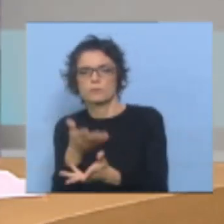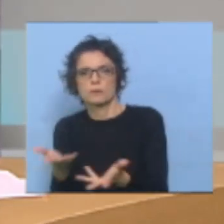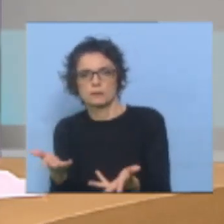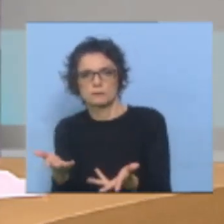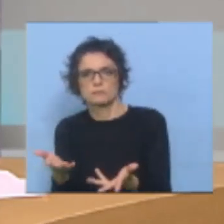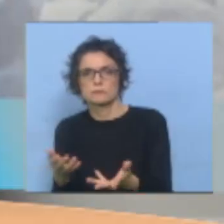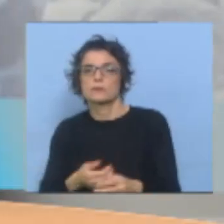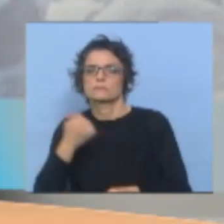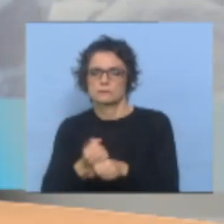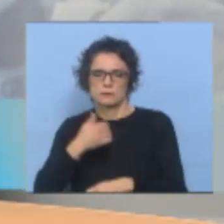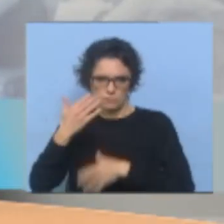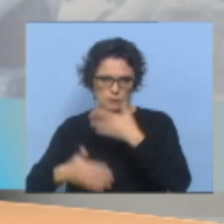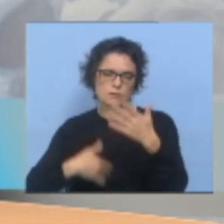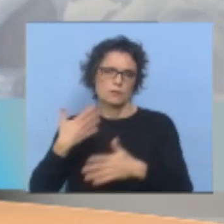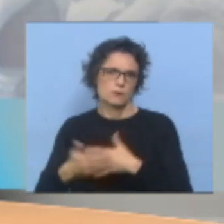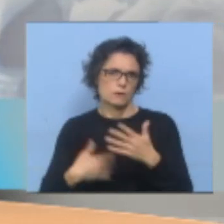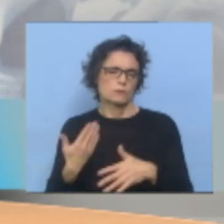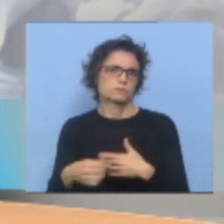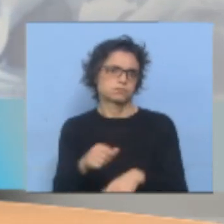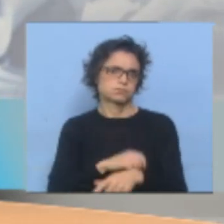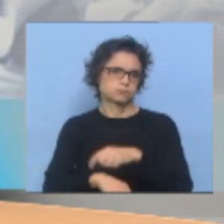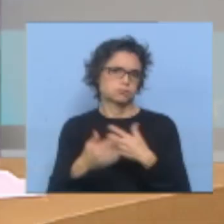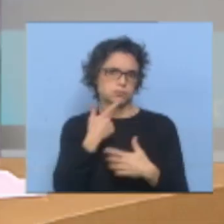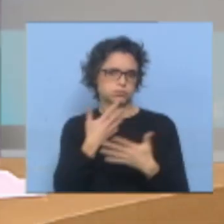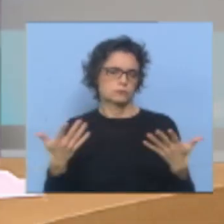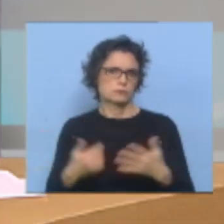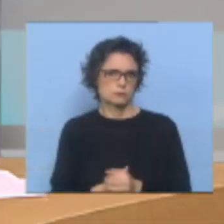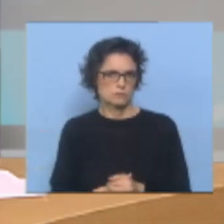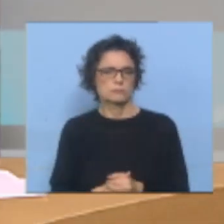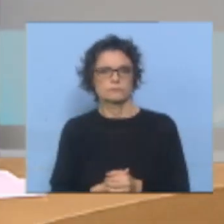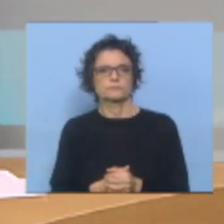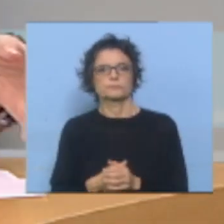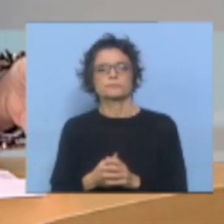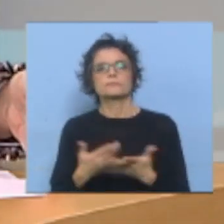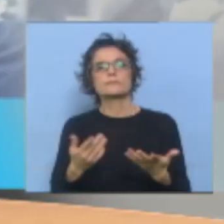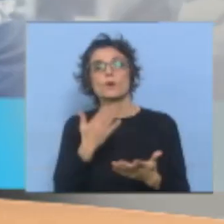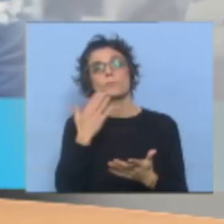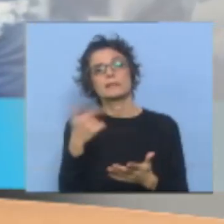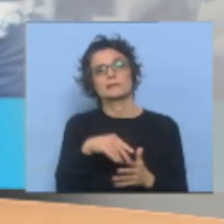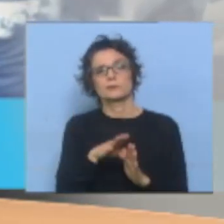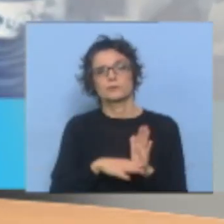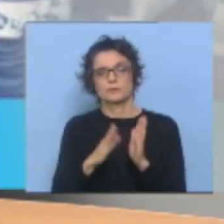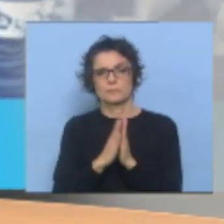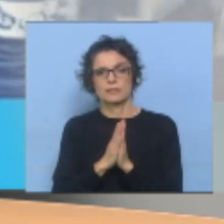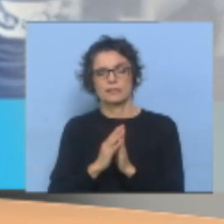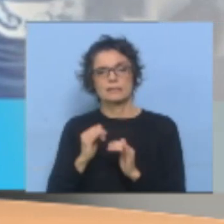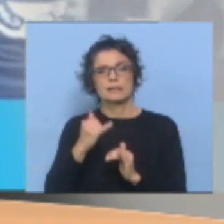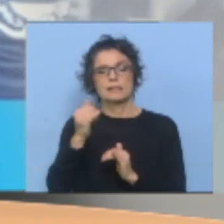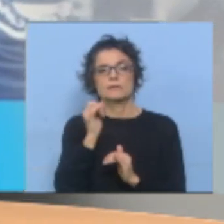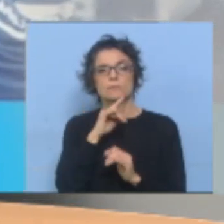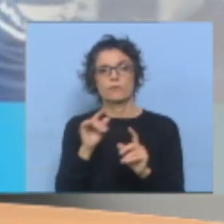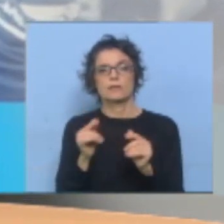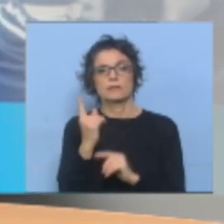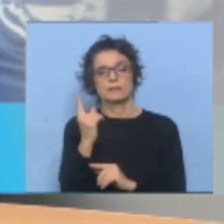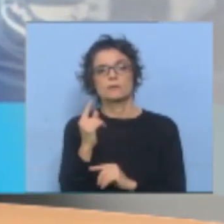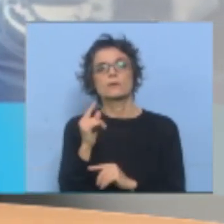trabalho a fazer. Exatamente, Graça Franco, obrigado por ter estado aqui no programa Eclésia. Eu recordo ainda que mais logo na Antena 1 pode acompanhar a